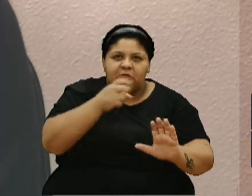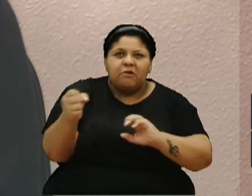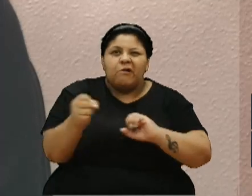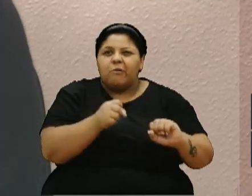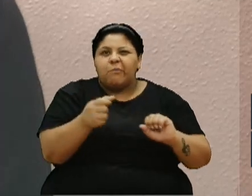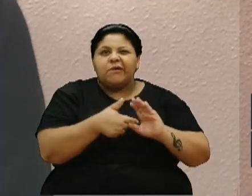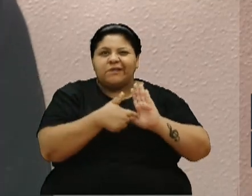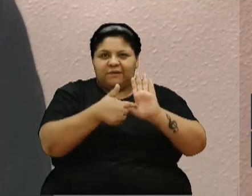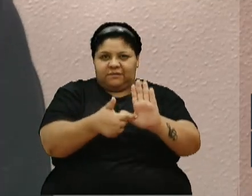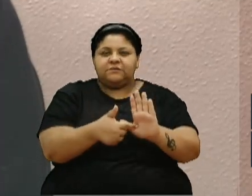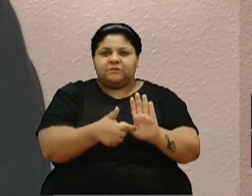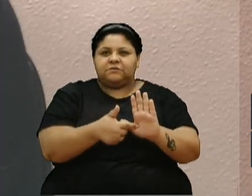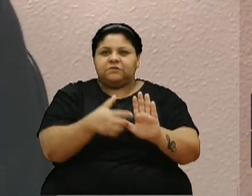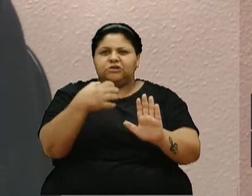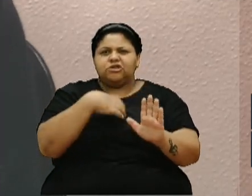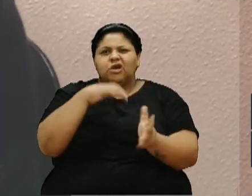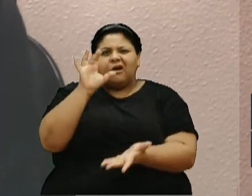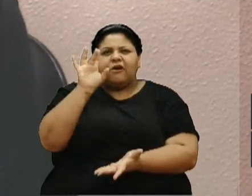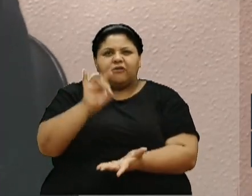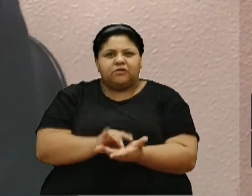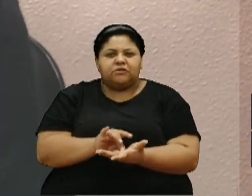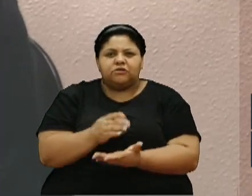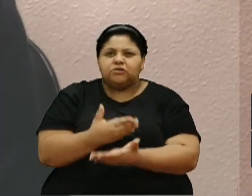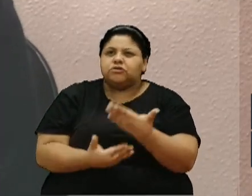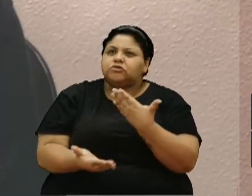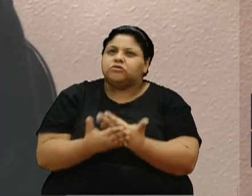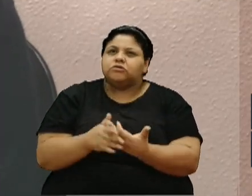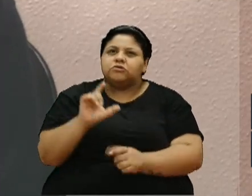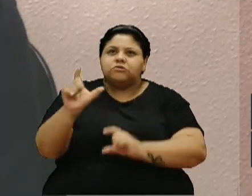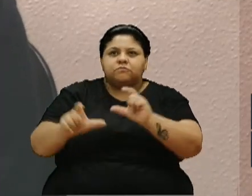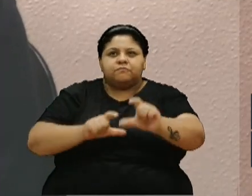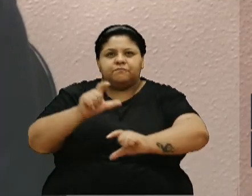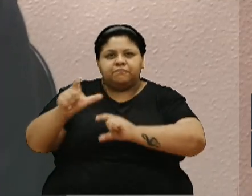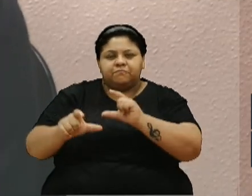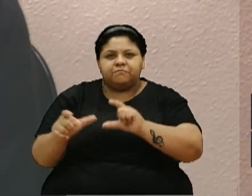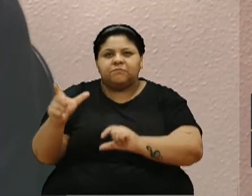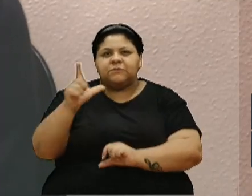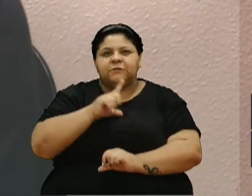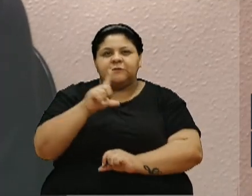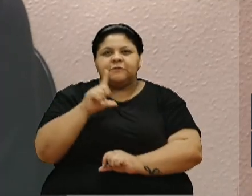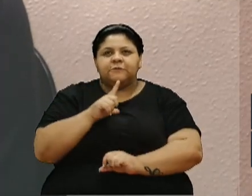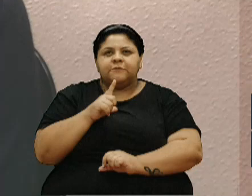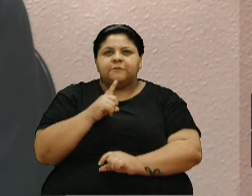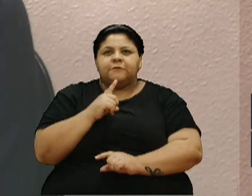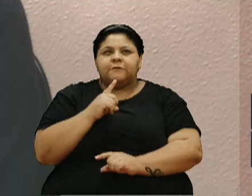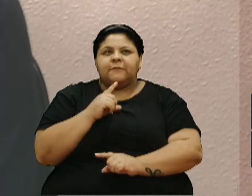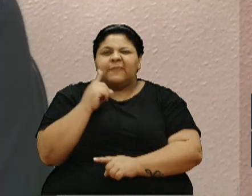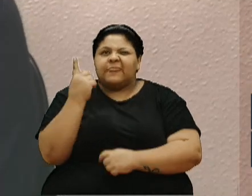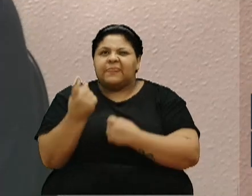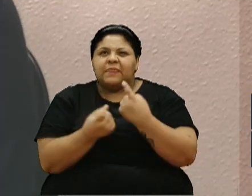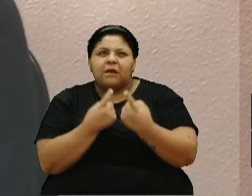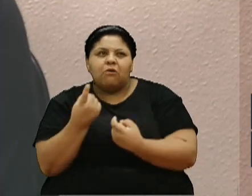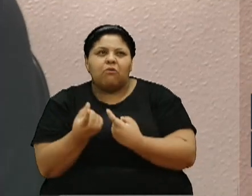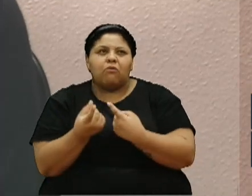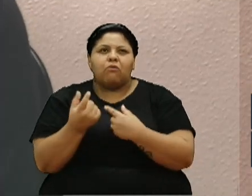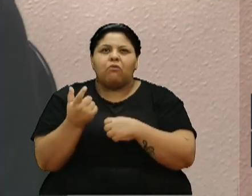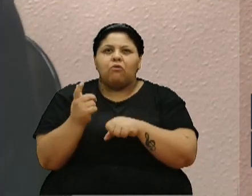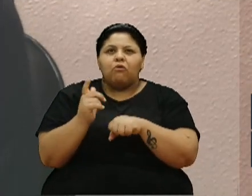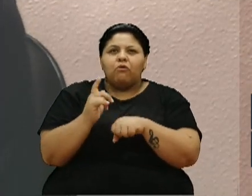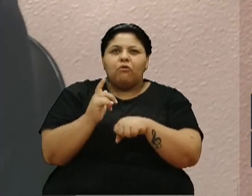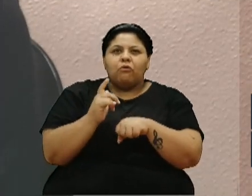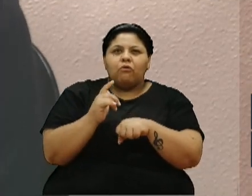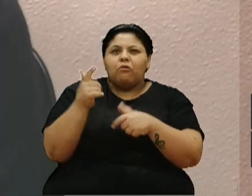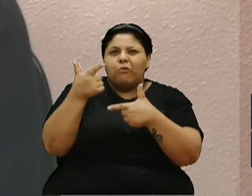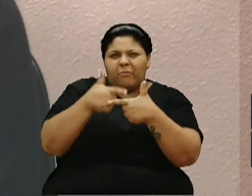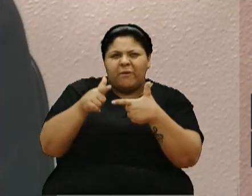podem mostrar que, efetivamente, todas aquelas pessoas que possuem algum acometimento da